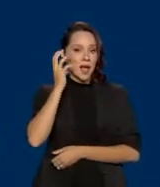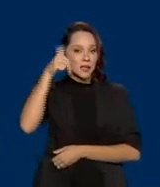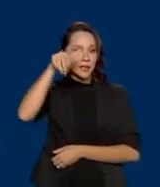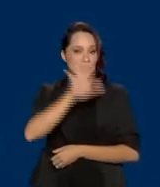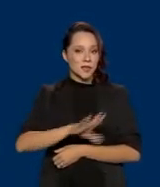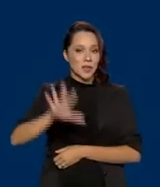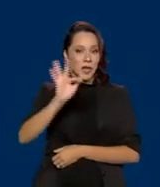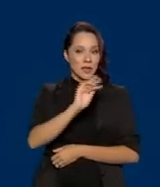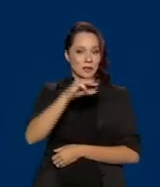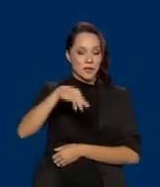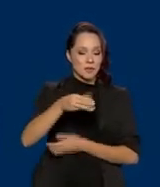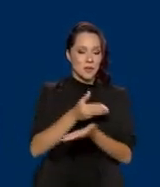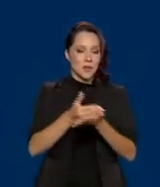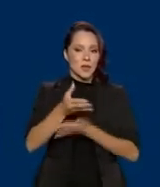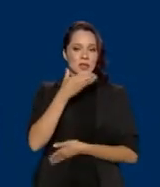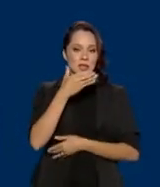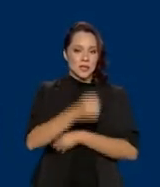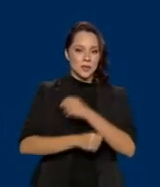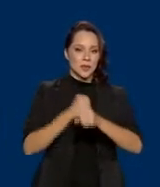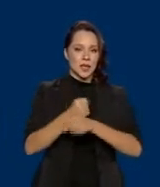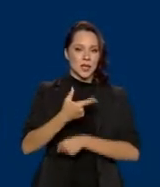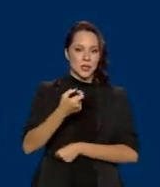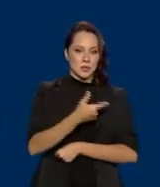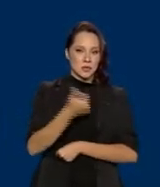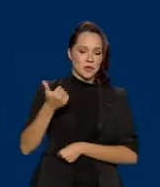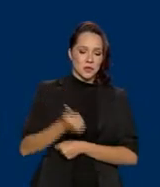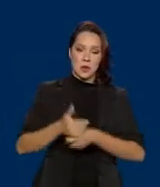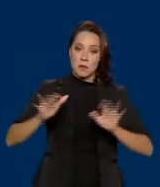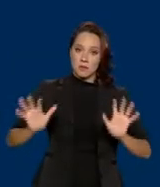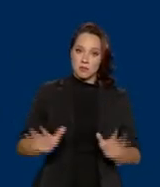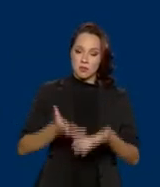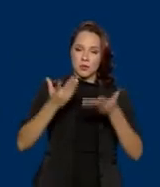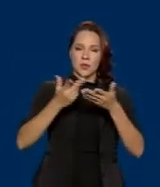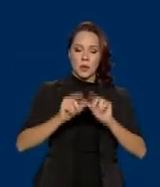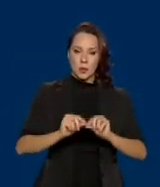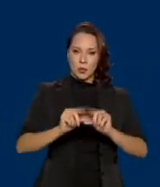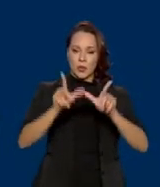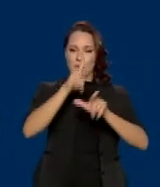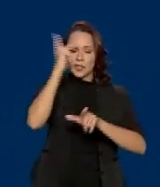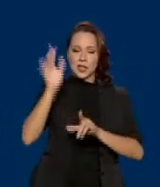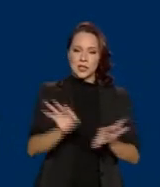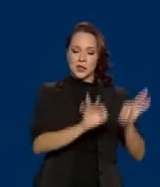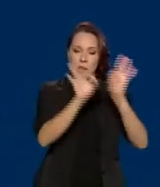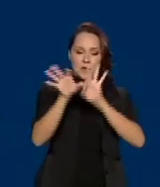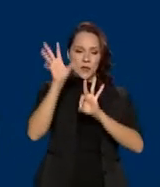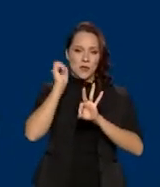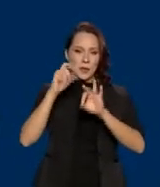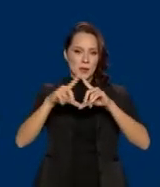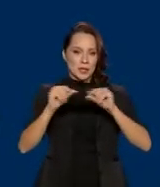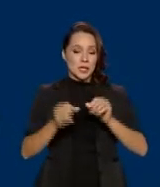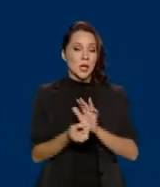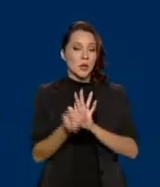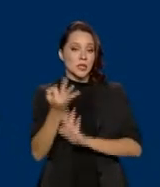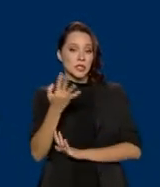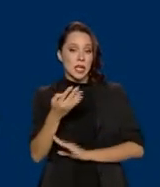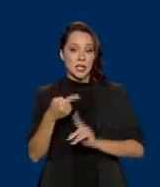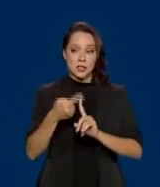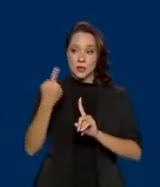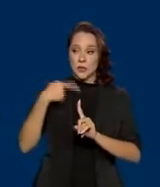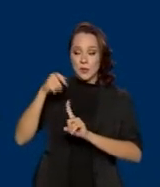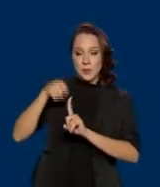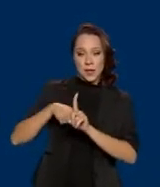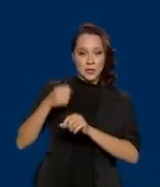FM estreou em dezembro de 2021 e impulsionou a audiência da emissora em Brasília o número de ouvintes no